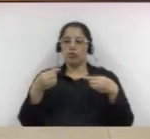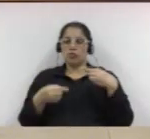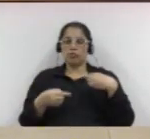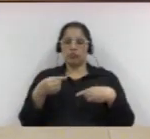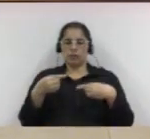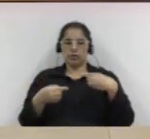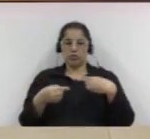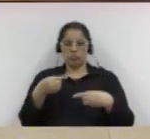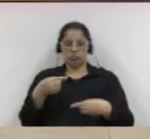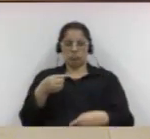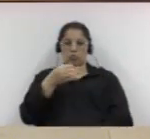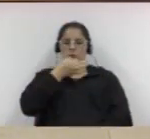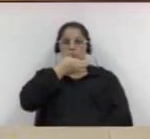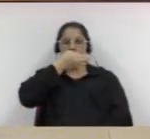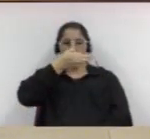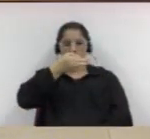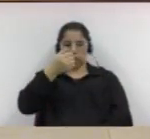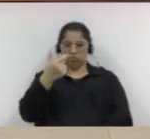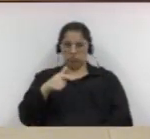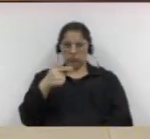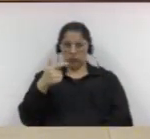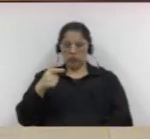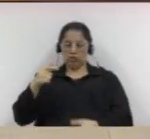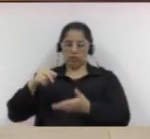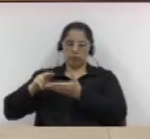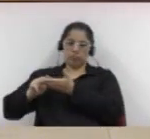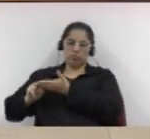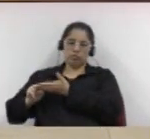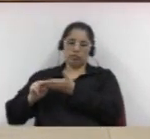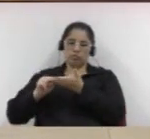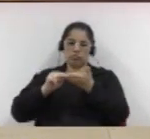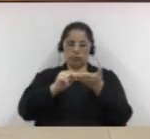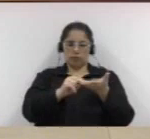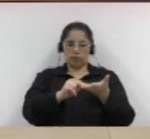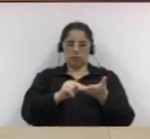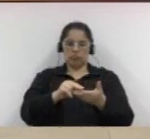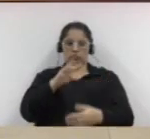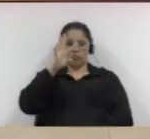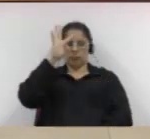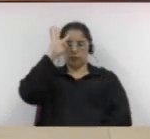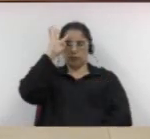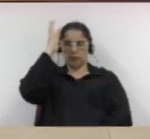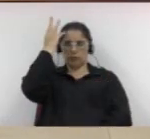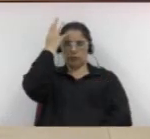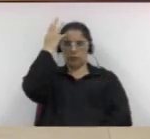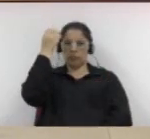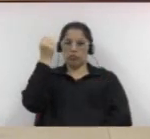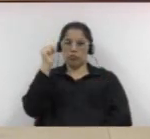discussão. Não havendo quem queira, encaminhe-se ao prefeito. Requerimento